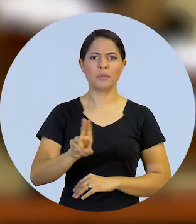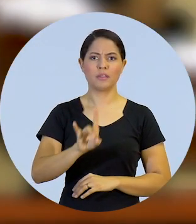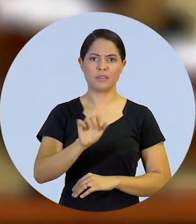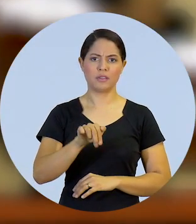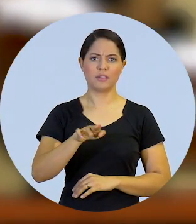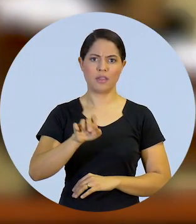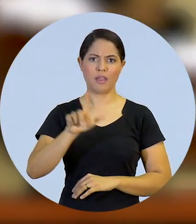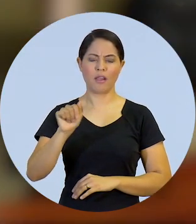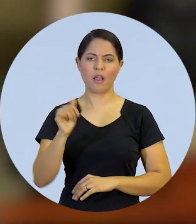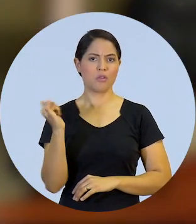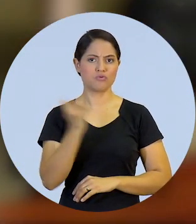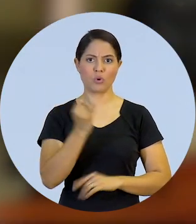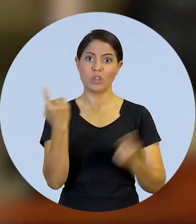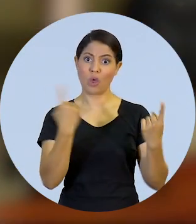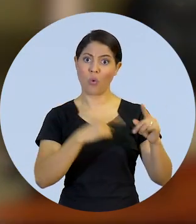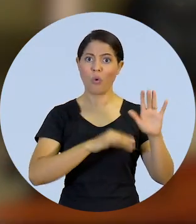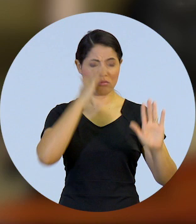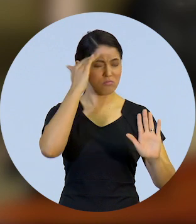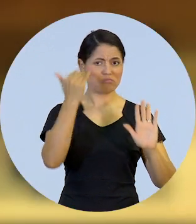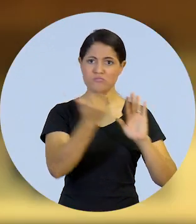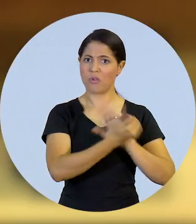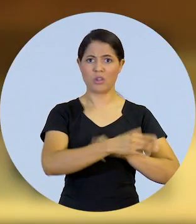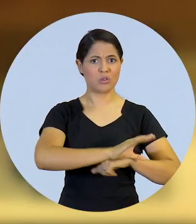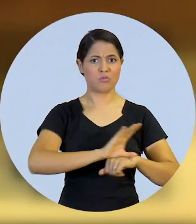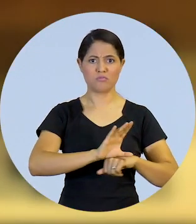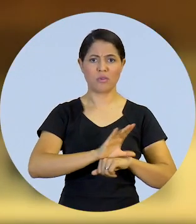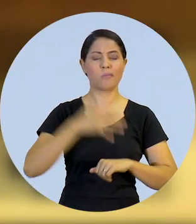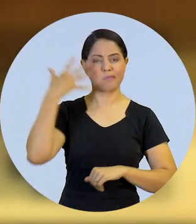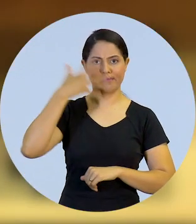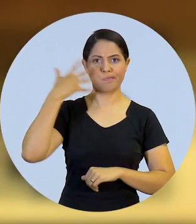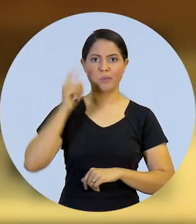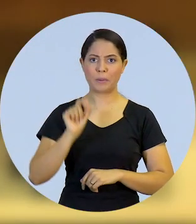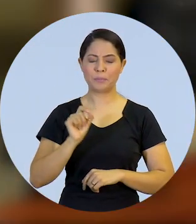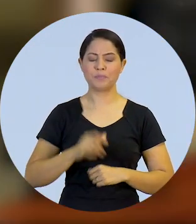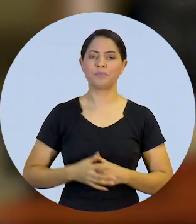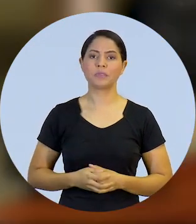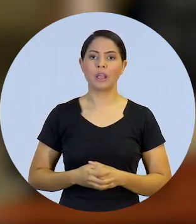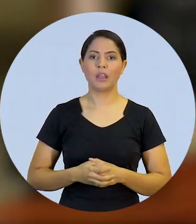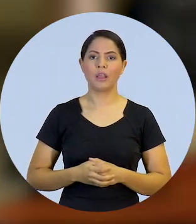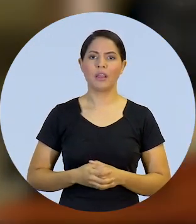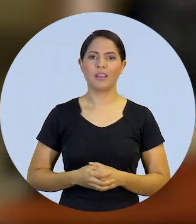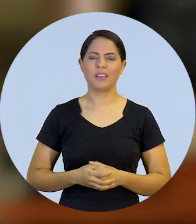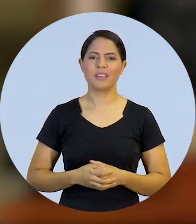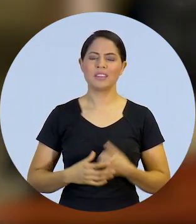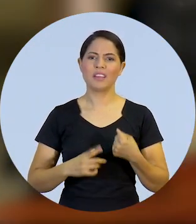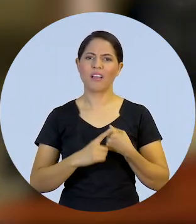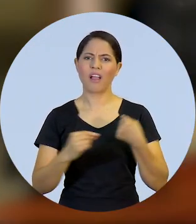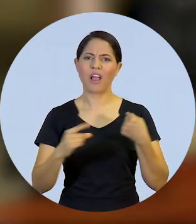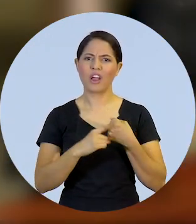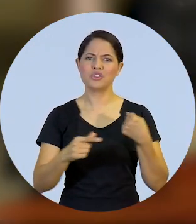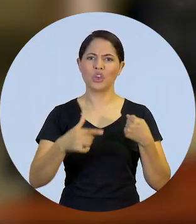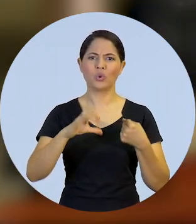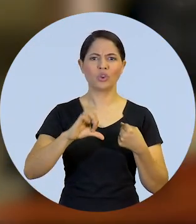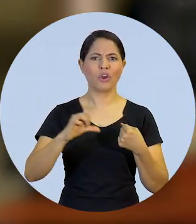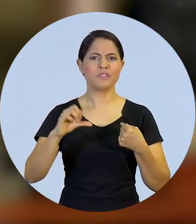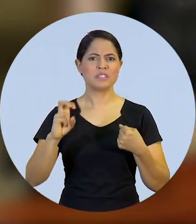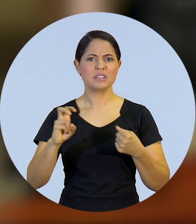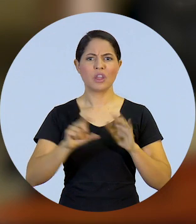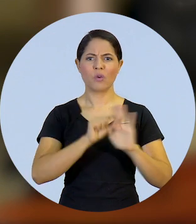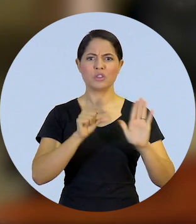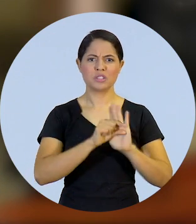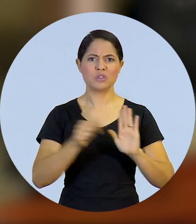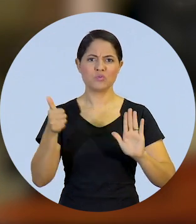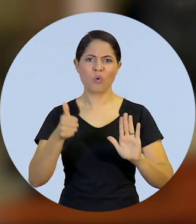da Mulher Advogada, Daniela Borges, durante sustentação oral. Nesse caso específico do artigo 95, inciso 1, a